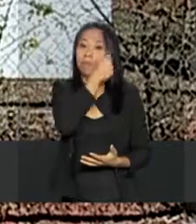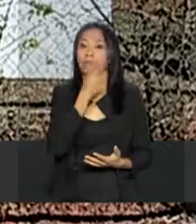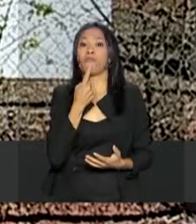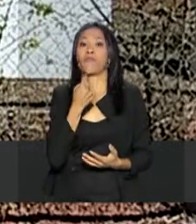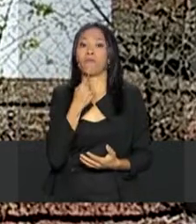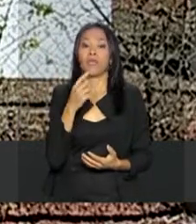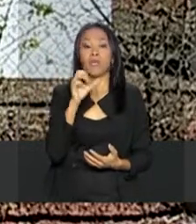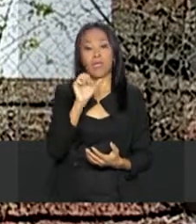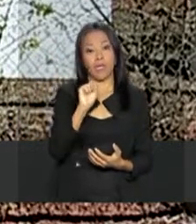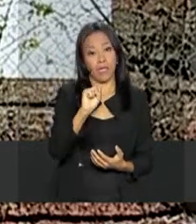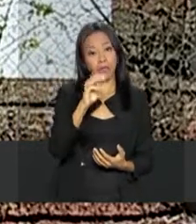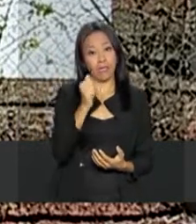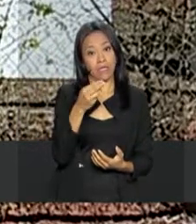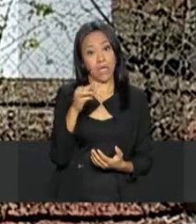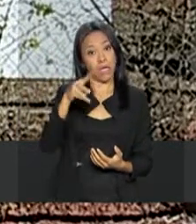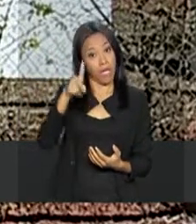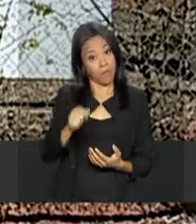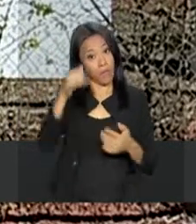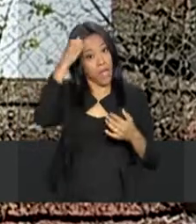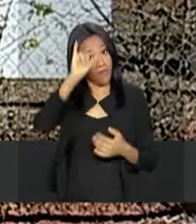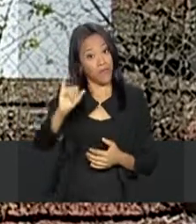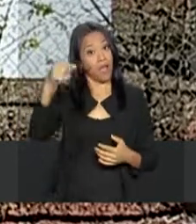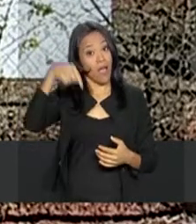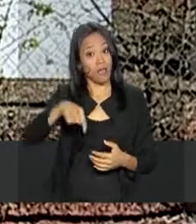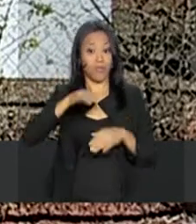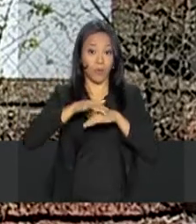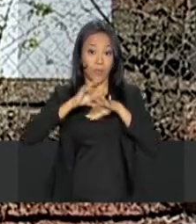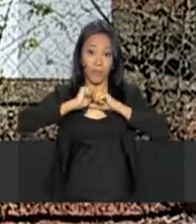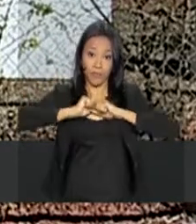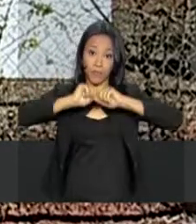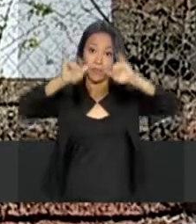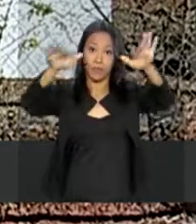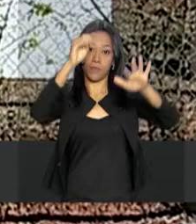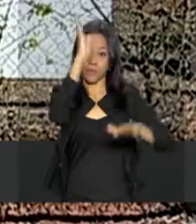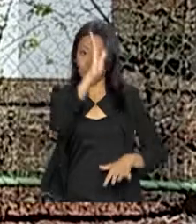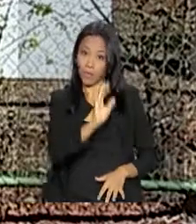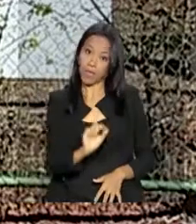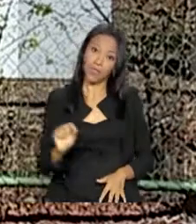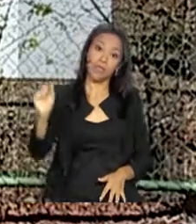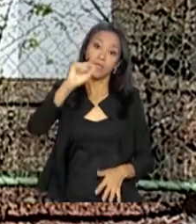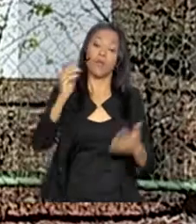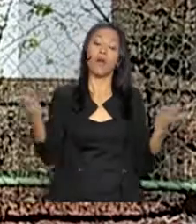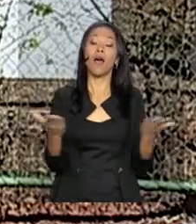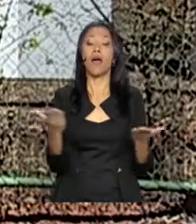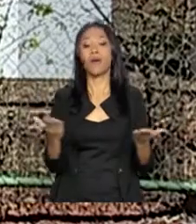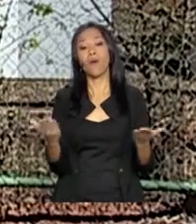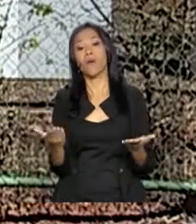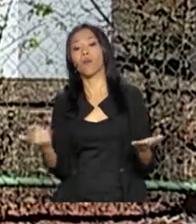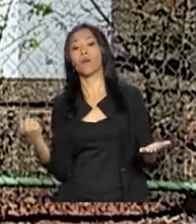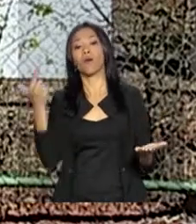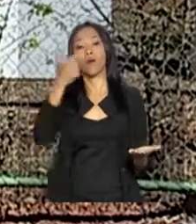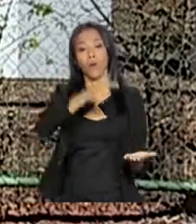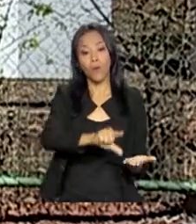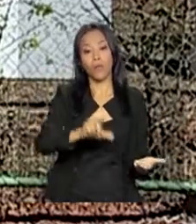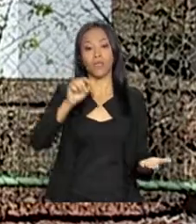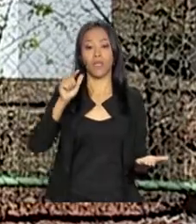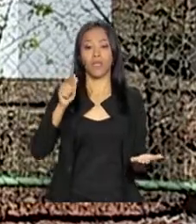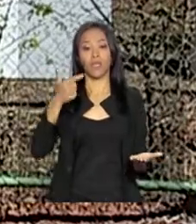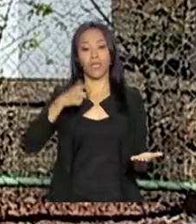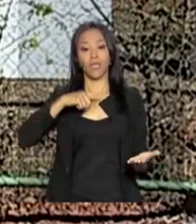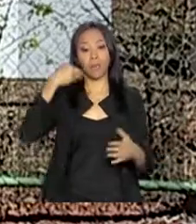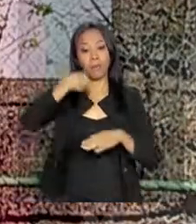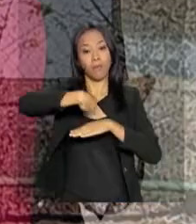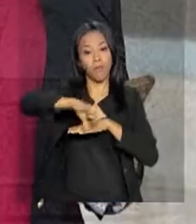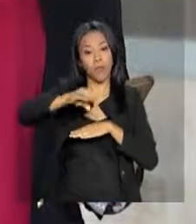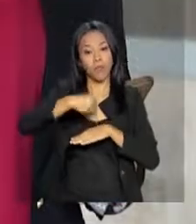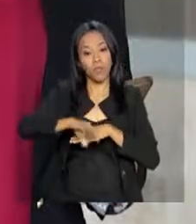exatamente para evitar que essas doenças voltem a se propagar no país agora nós vamos falar ao vivo com a repórter mônica no ana karen que tem outras informações